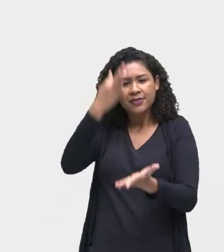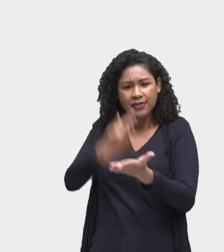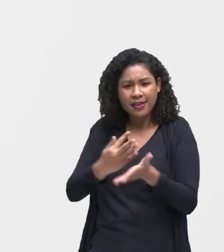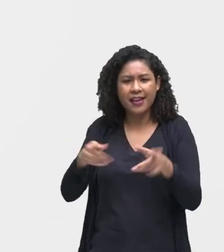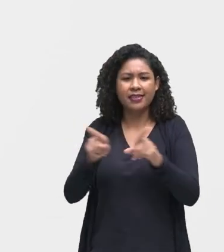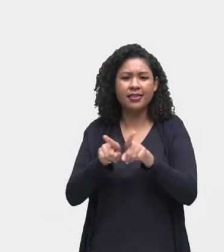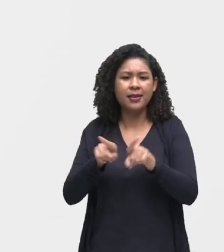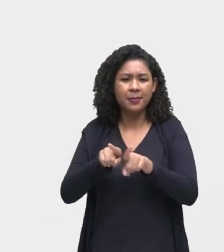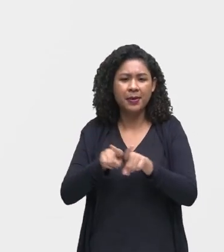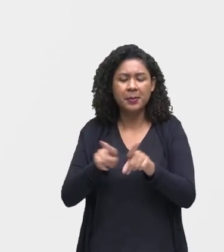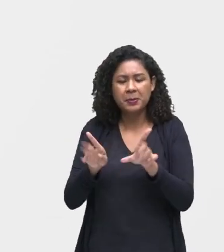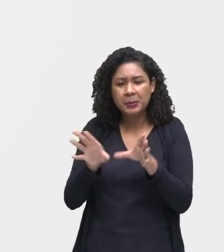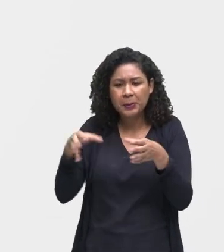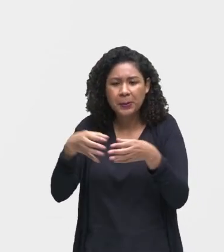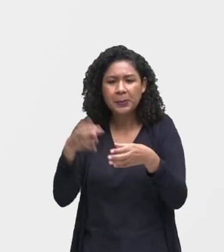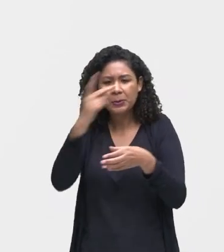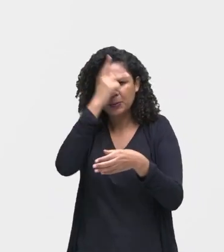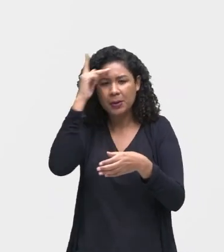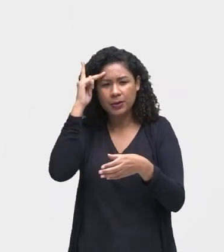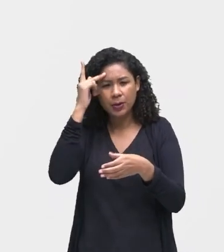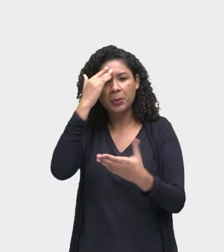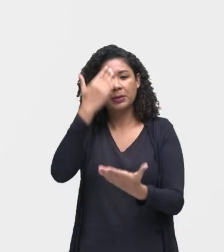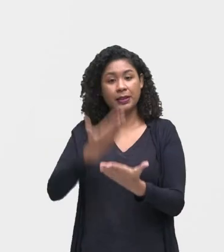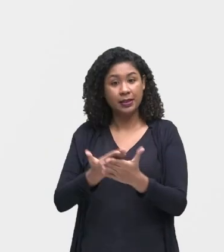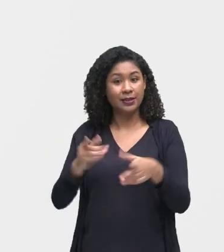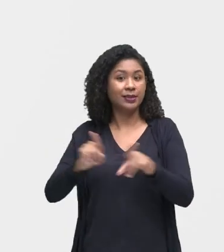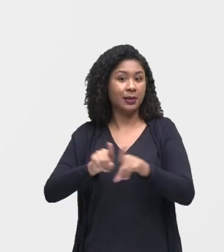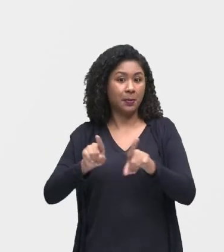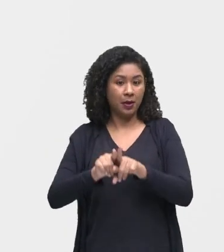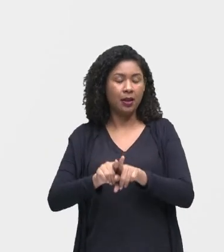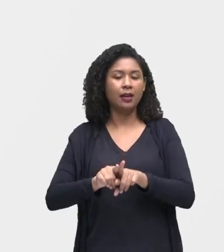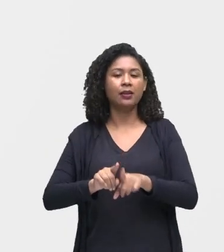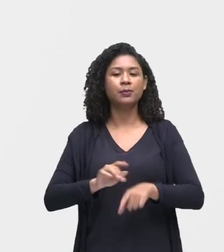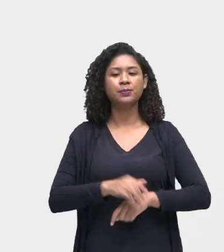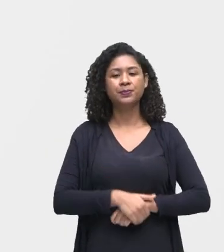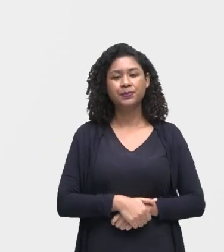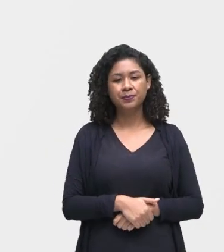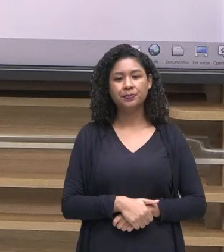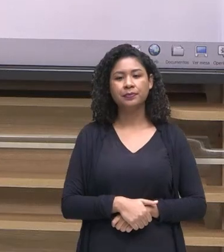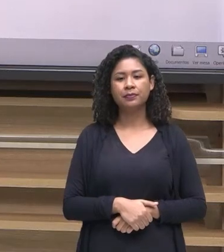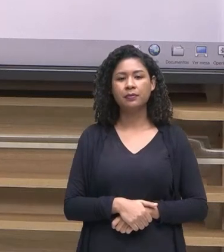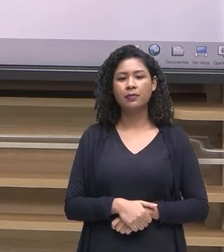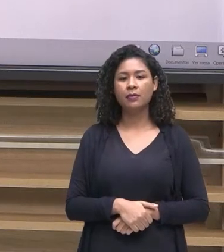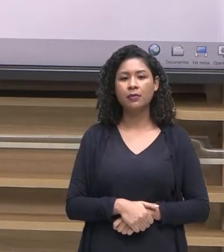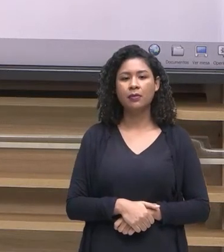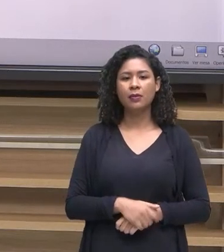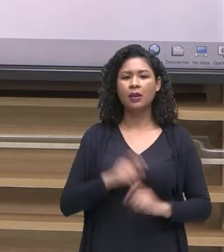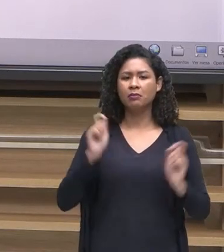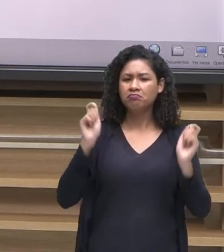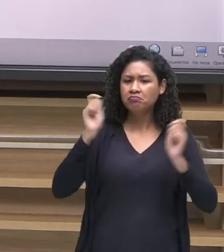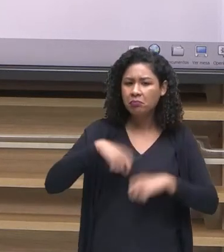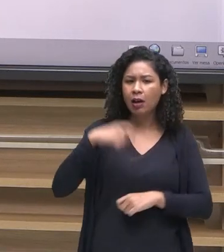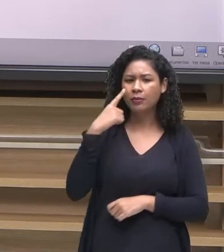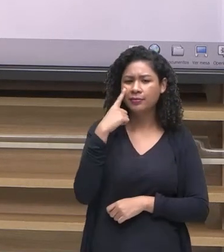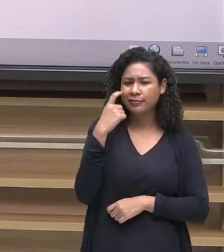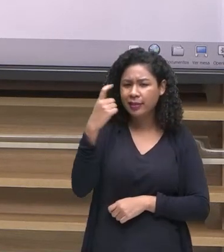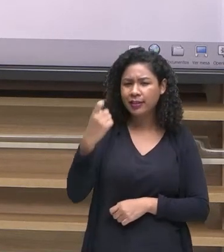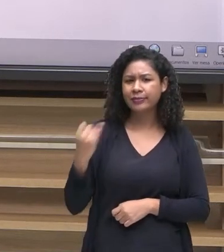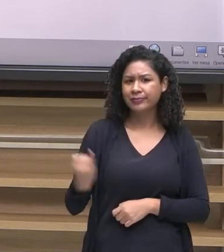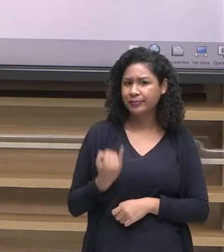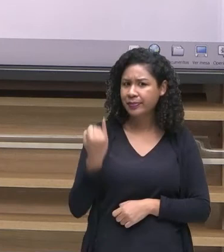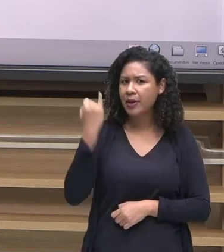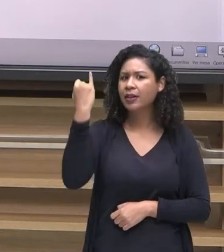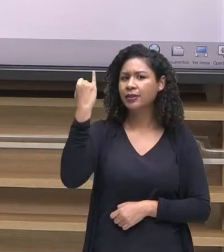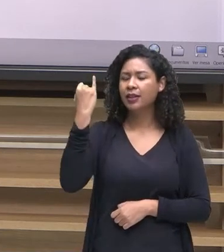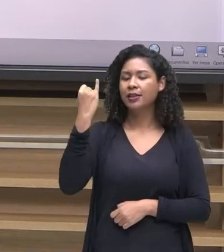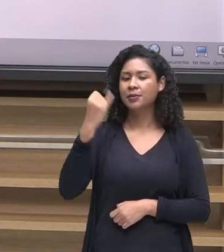de pessoas que acreditam, que exercem a fé, pode ser muito interessante, pode ser muito válido para que